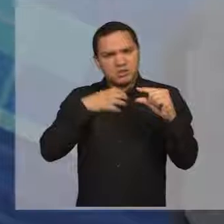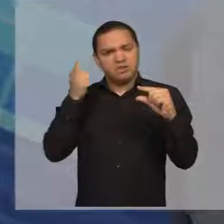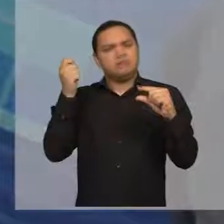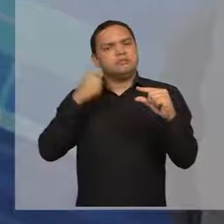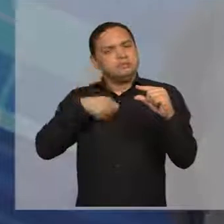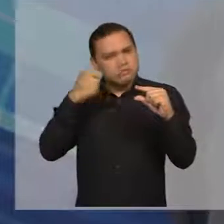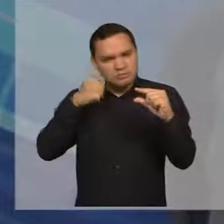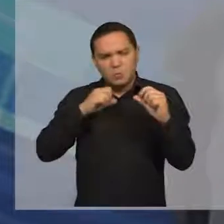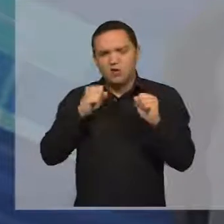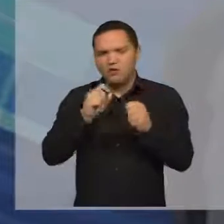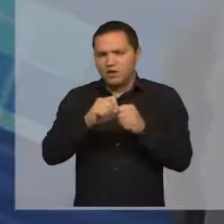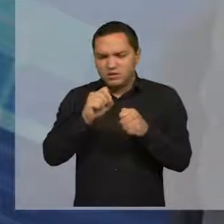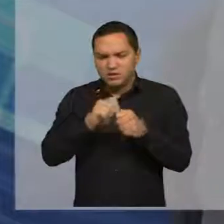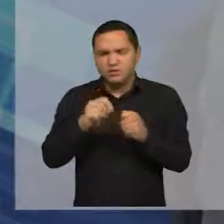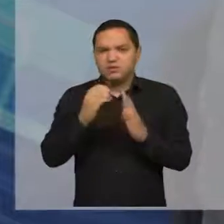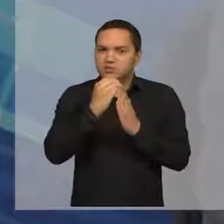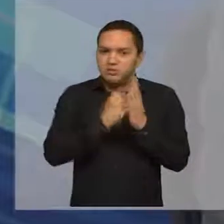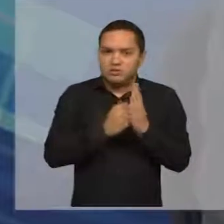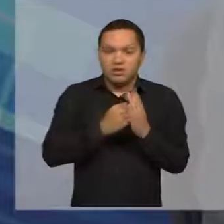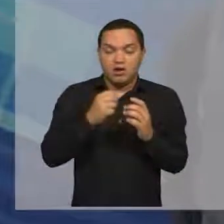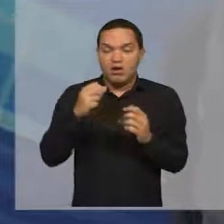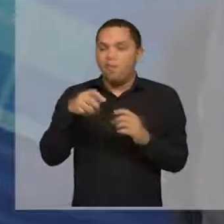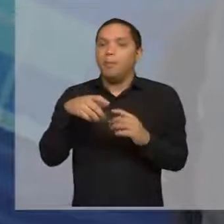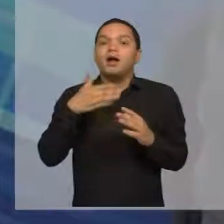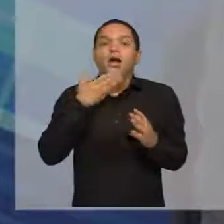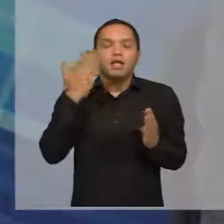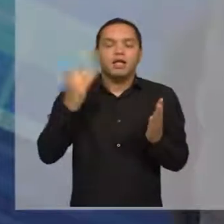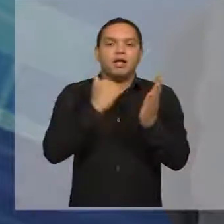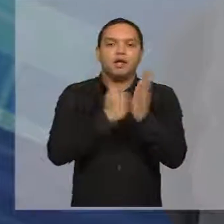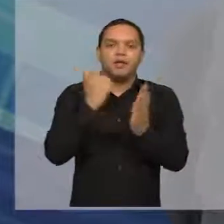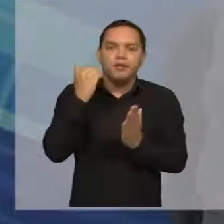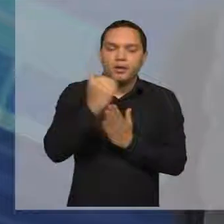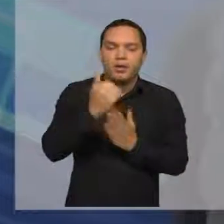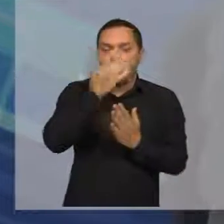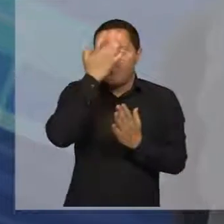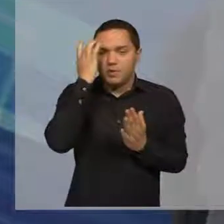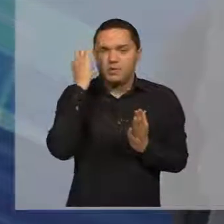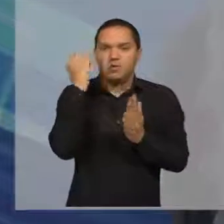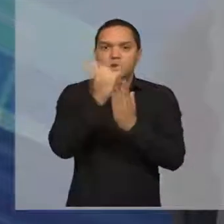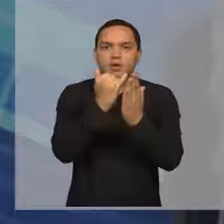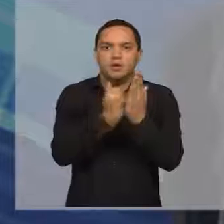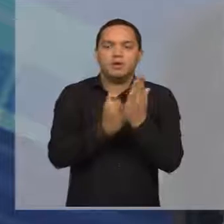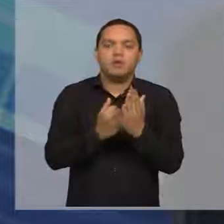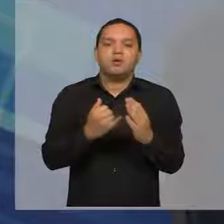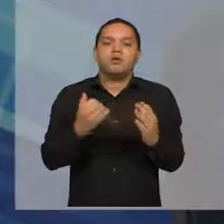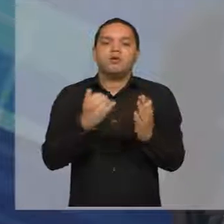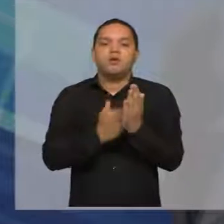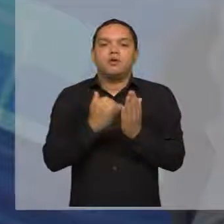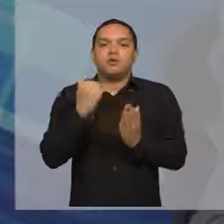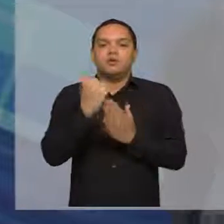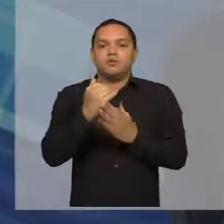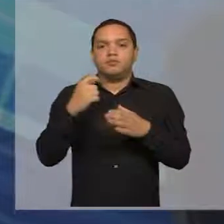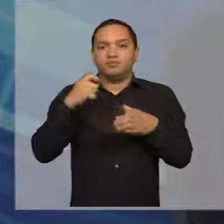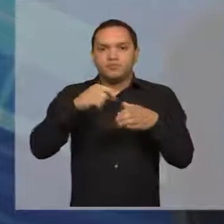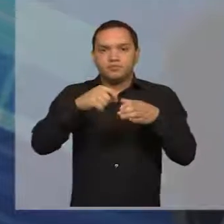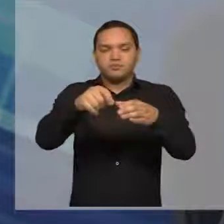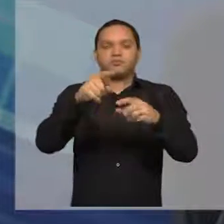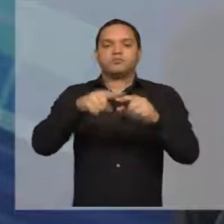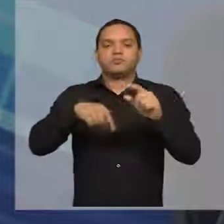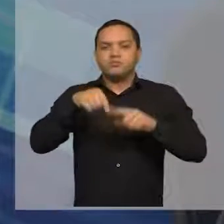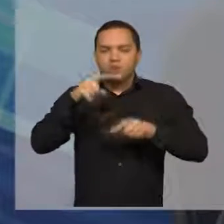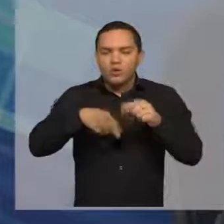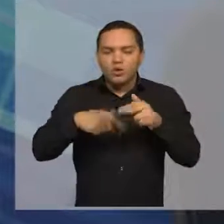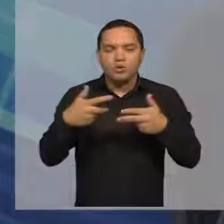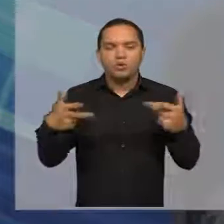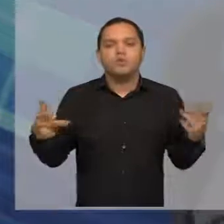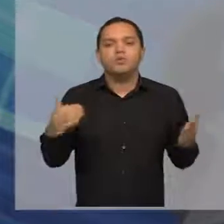mas não está se falando se a gente vai ter uma ampliação de beneficiários que poderia resultar no aumento de grãos, no aumento de produto